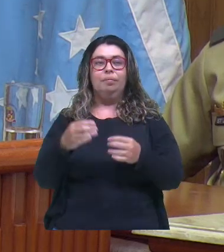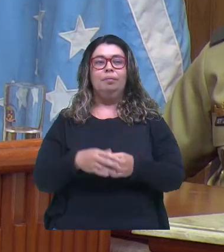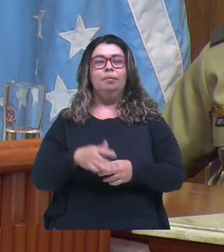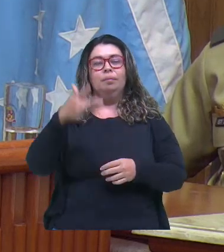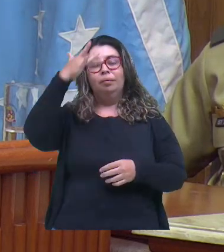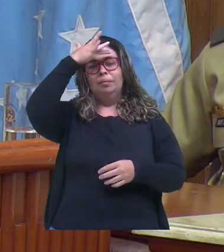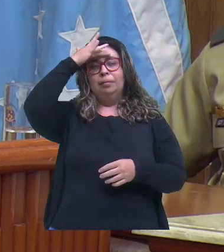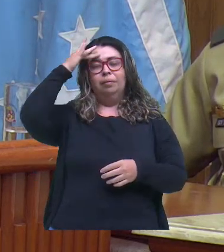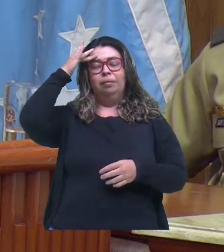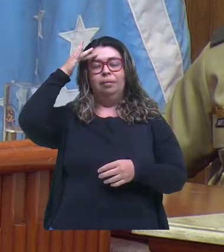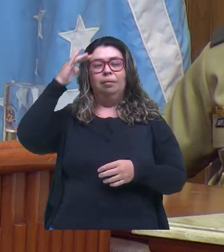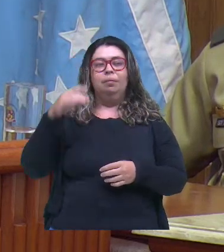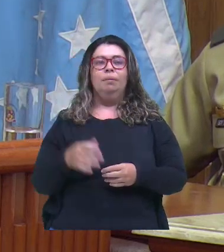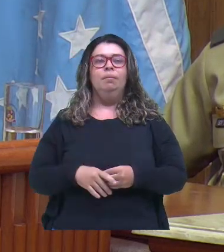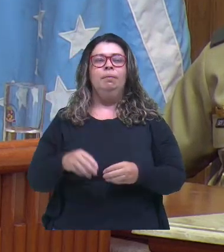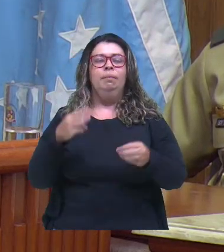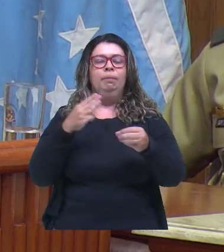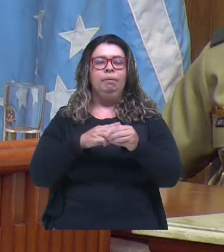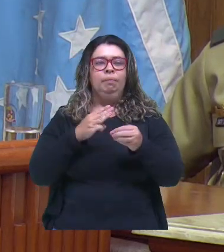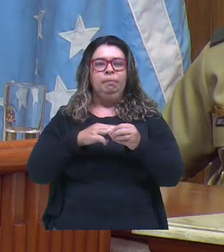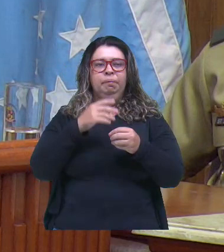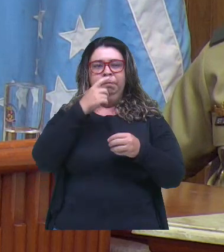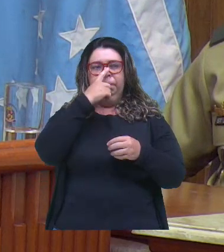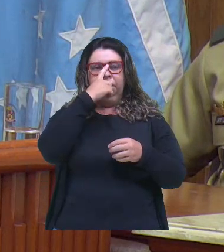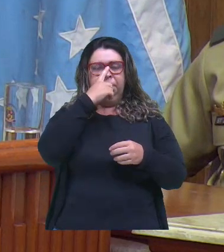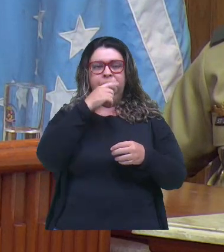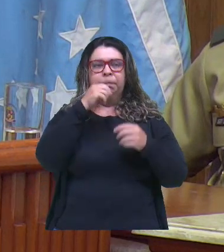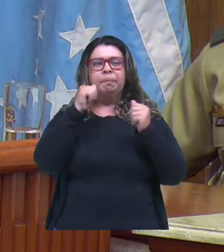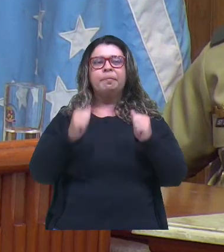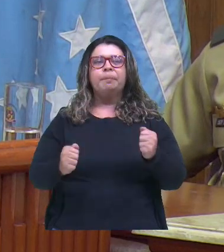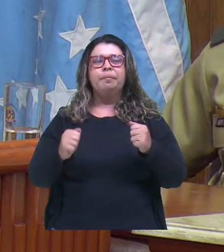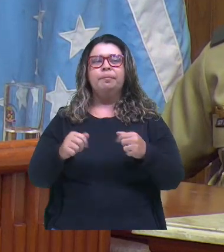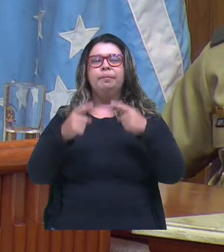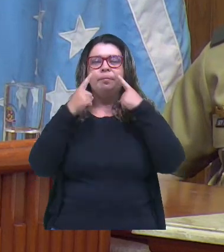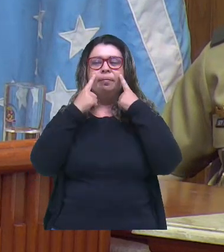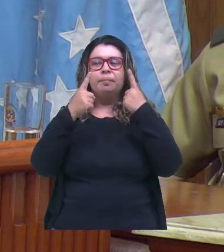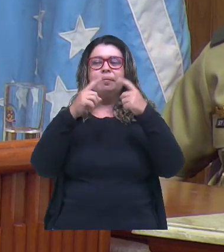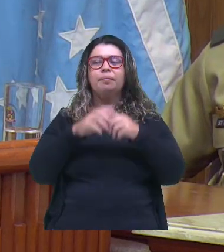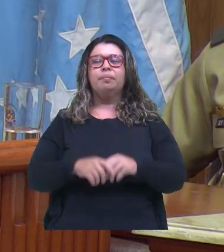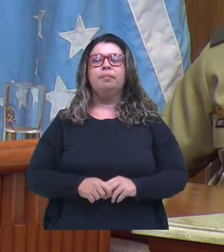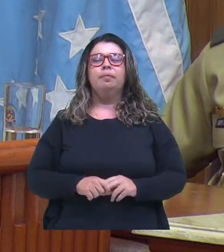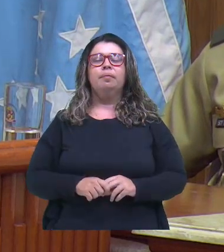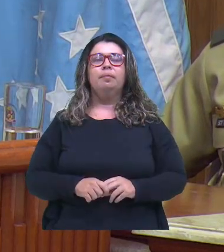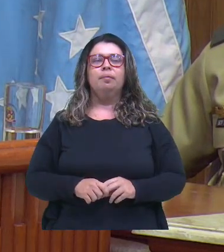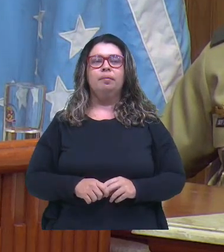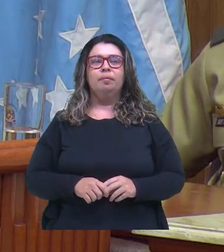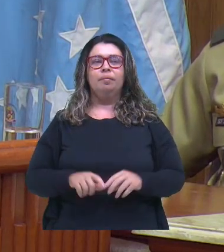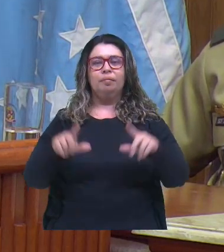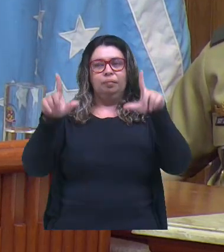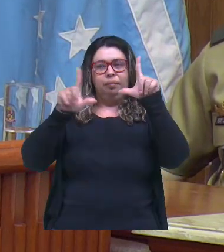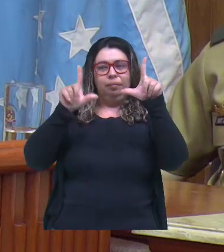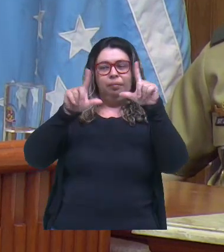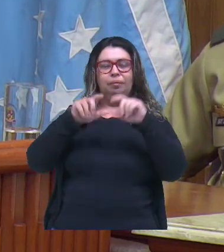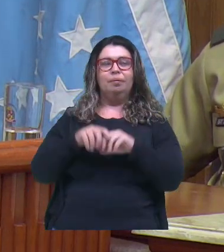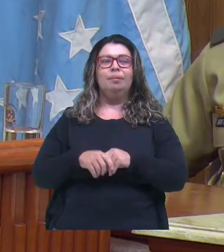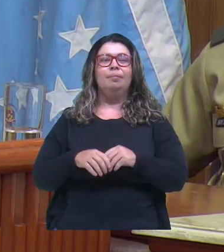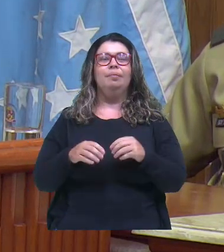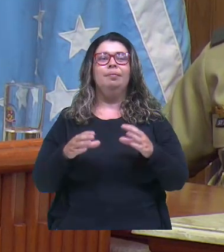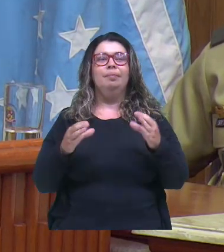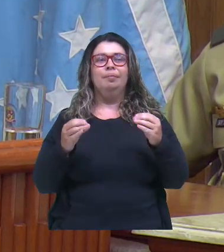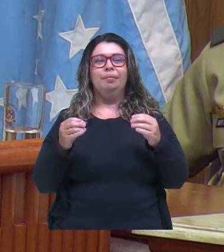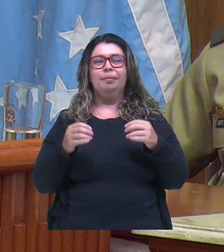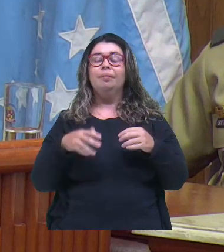munícipes, as pessoas que estão nos assistindo, eles podem ver, né, assistir, e muitas carinhas